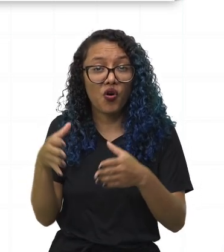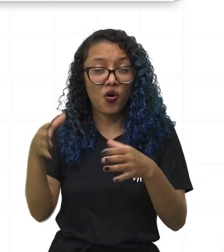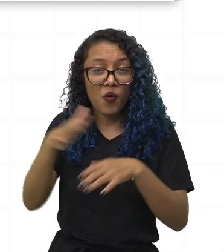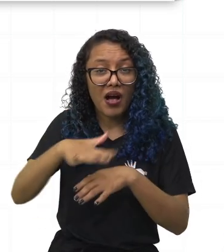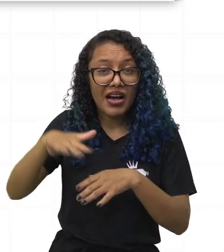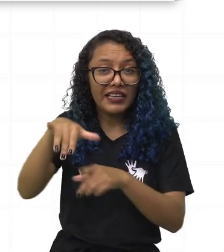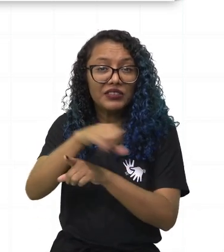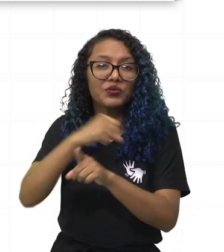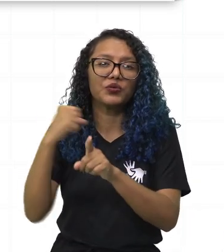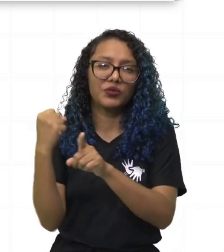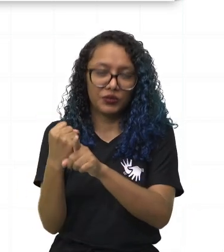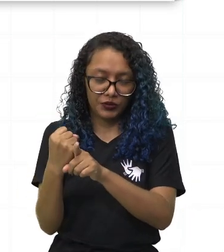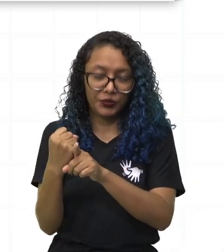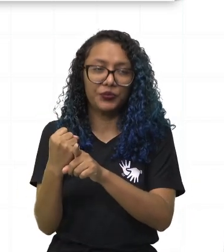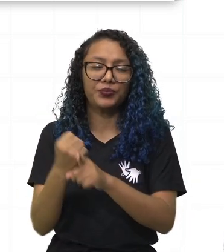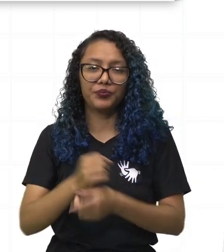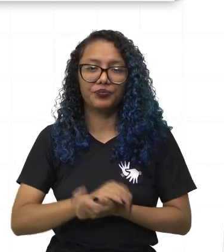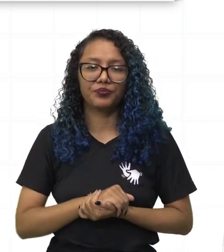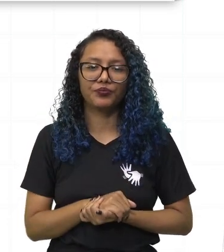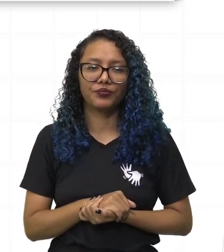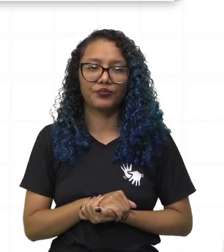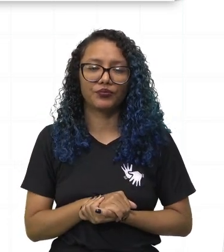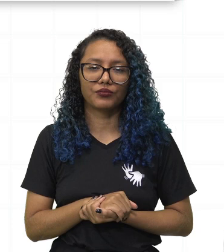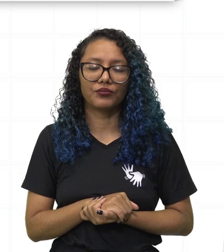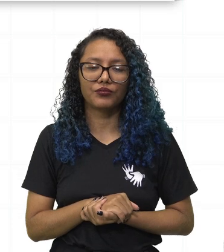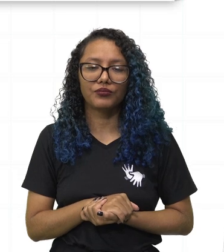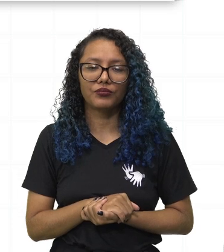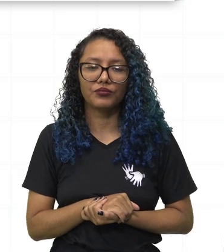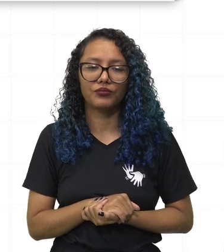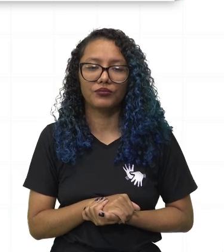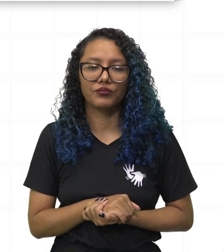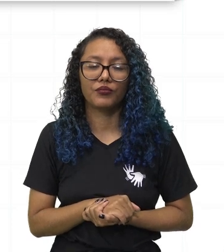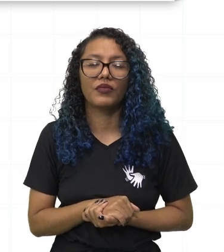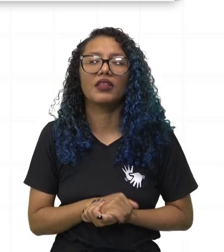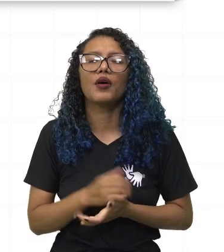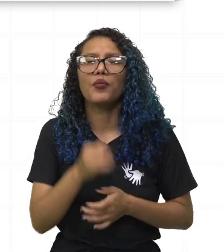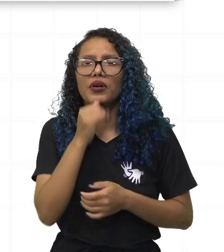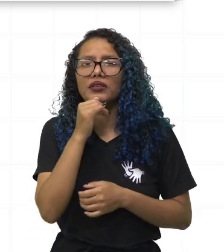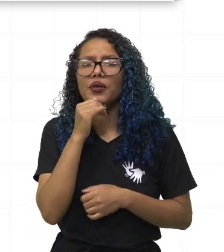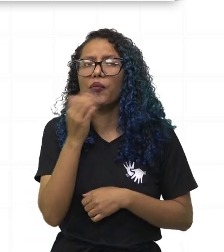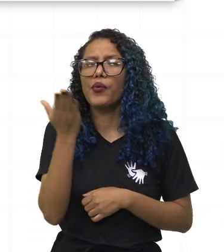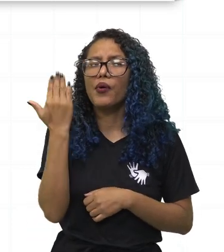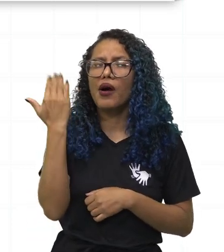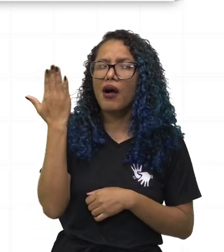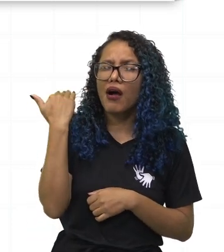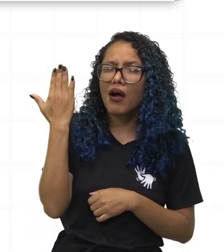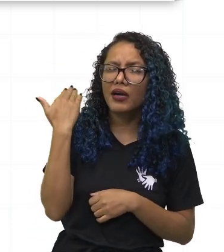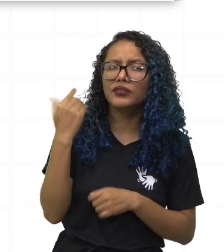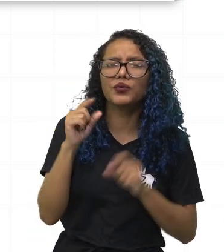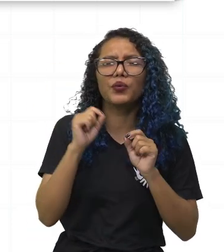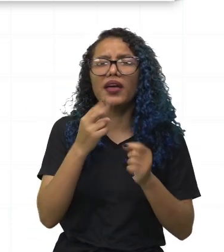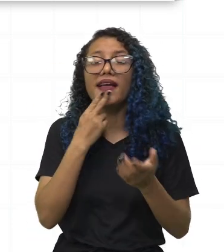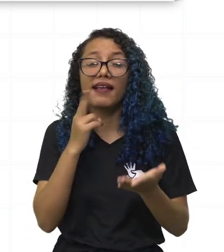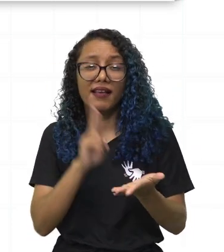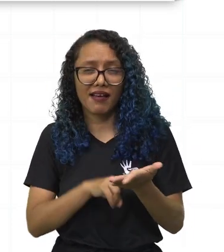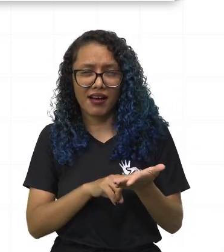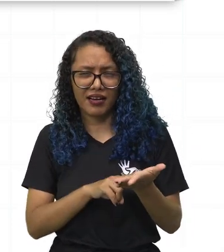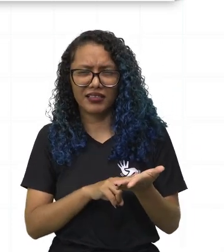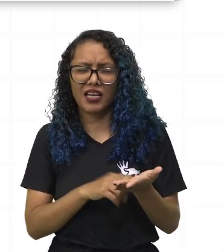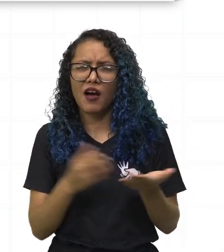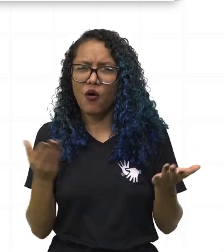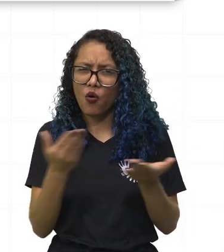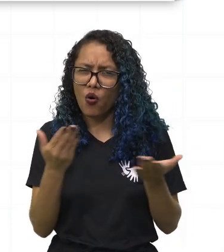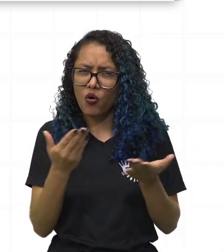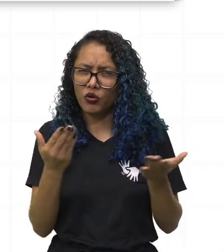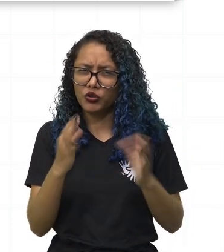social, gente, tá? Então é para nossa interação. Antigamente tinha bastante carta. Hoje, será que a gente se escreve,